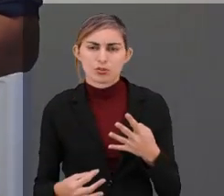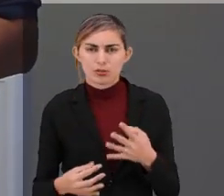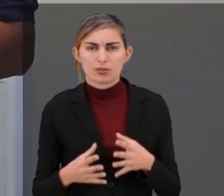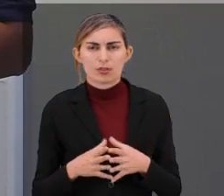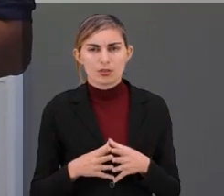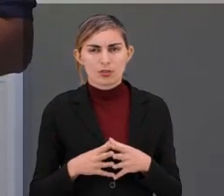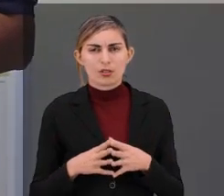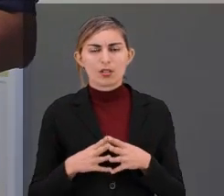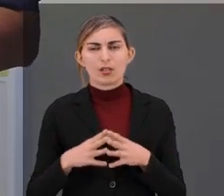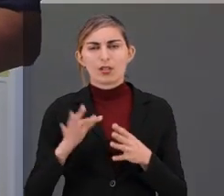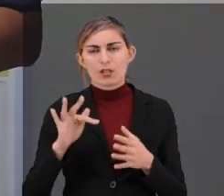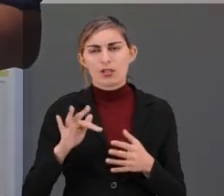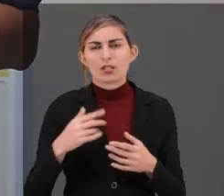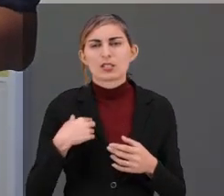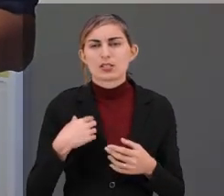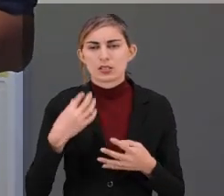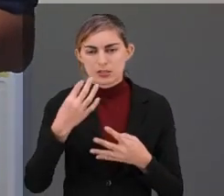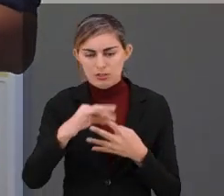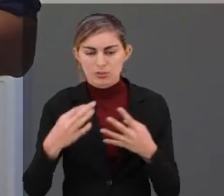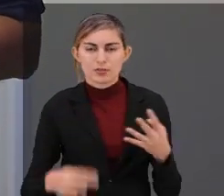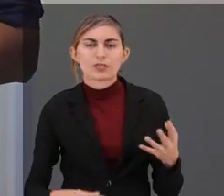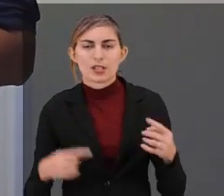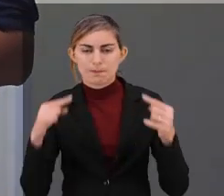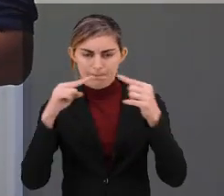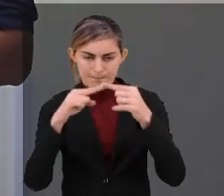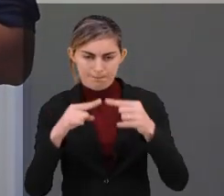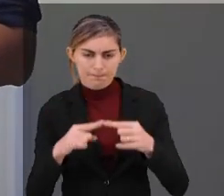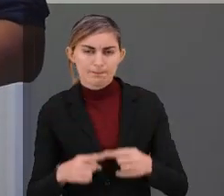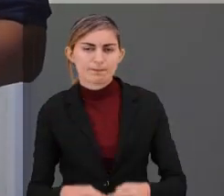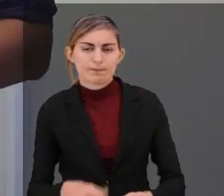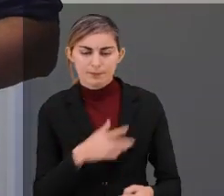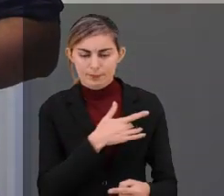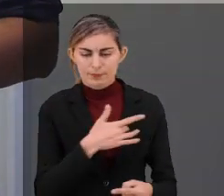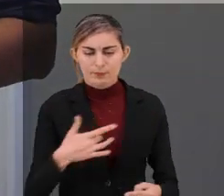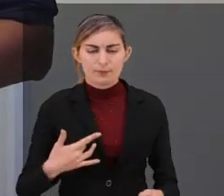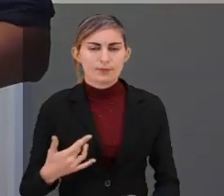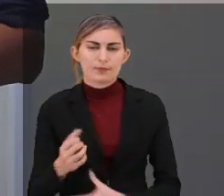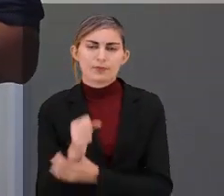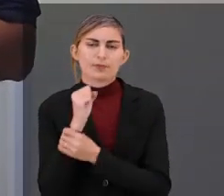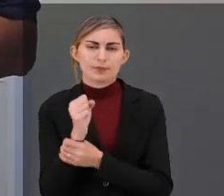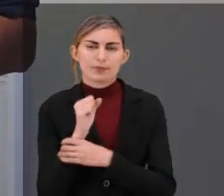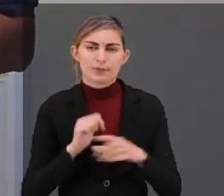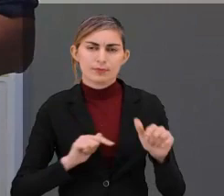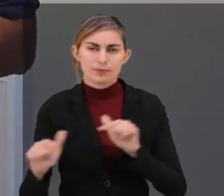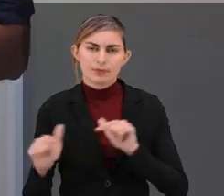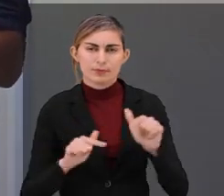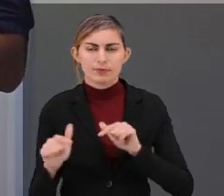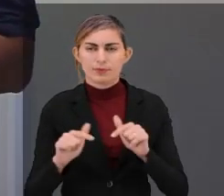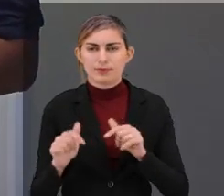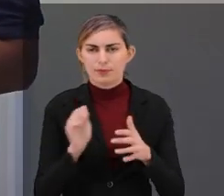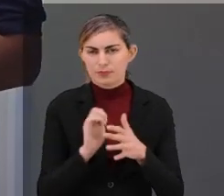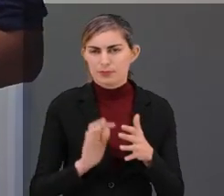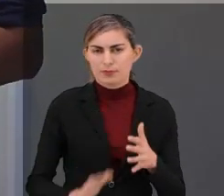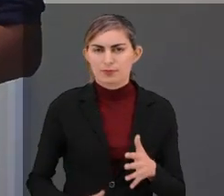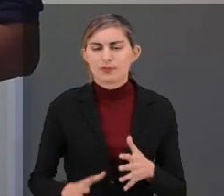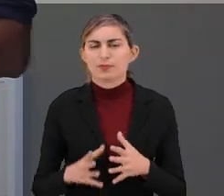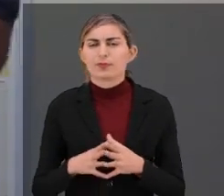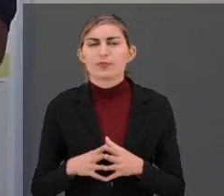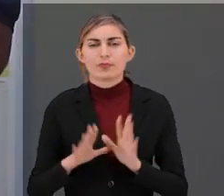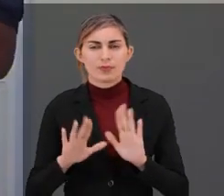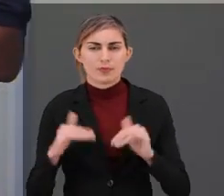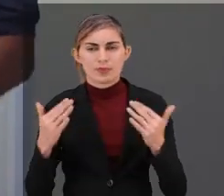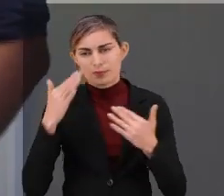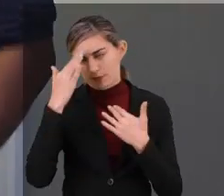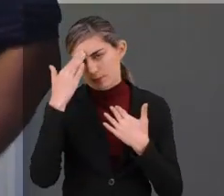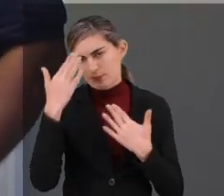Sim. Funciona. E quando se alia a saúde e segurança do trabalho, você torna uma atividade imbatível. Então,